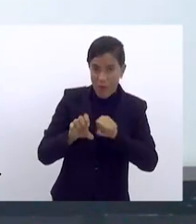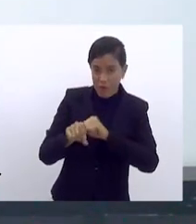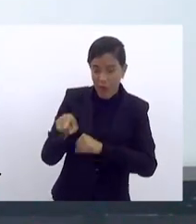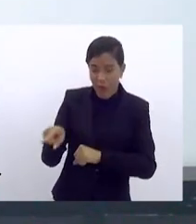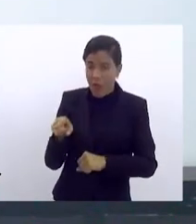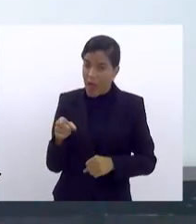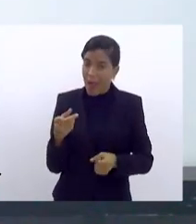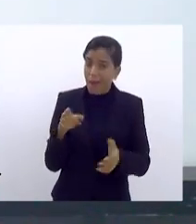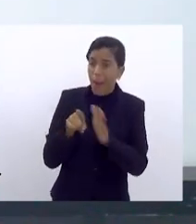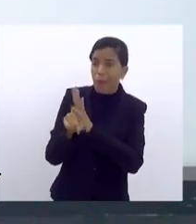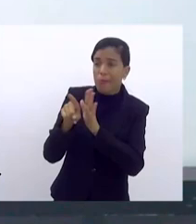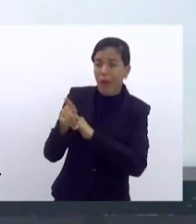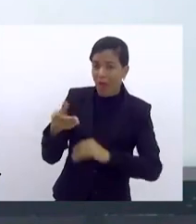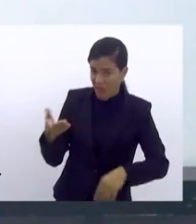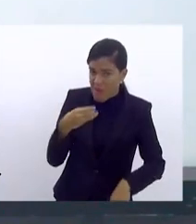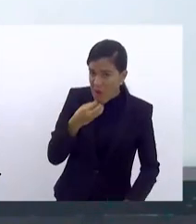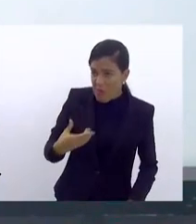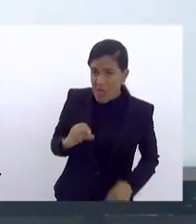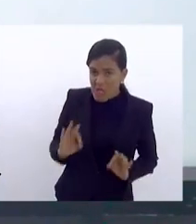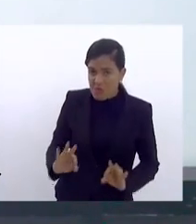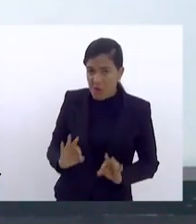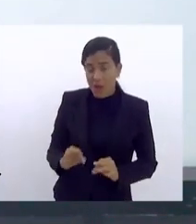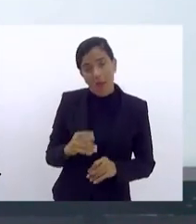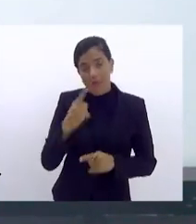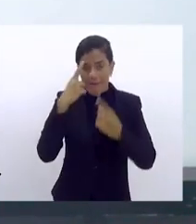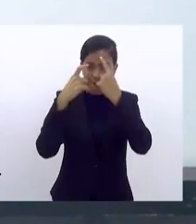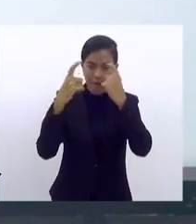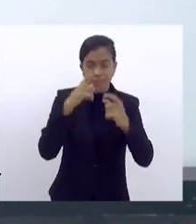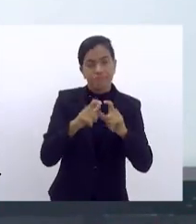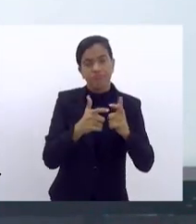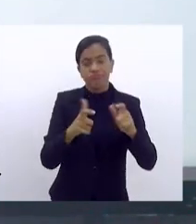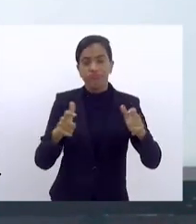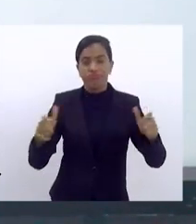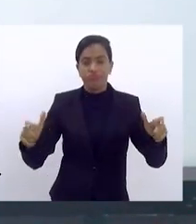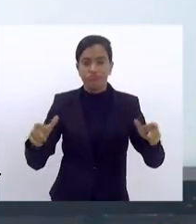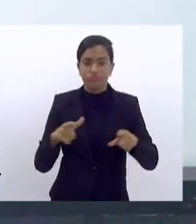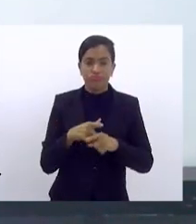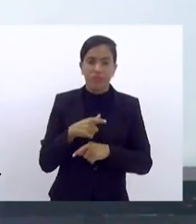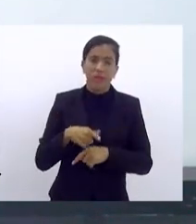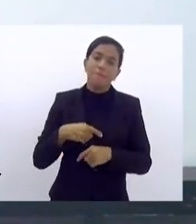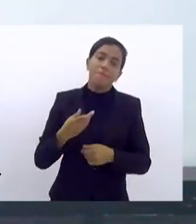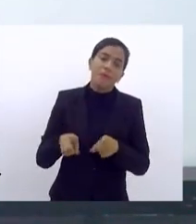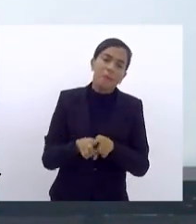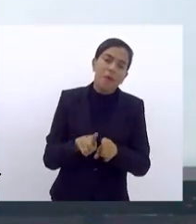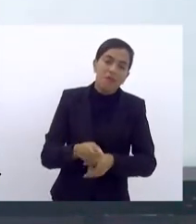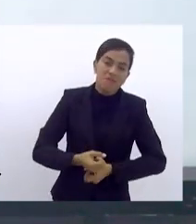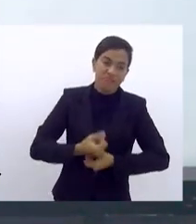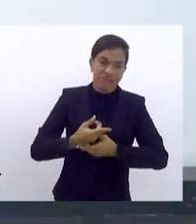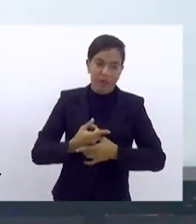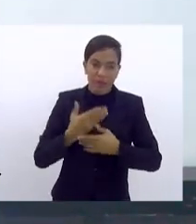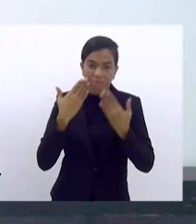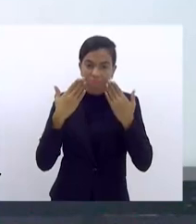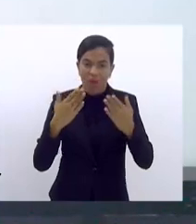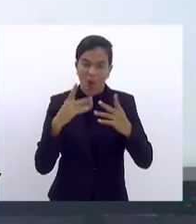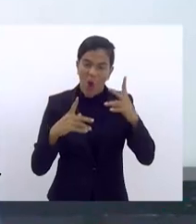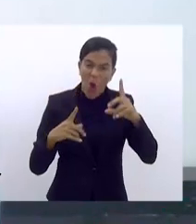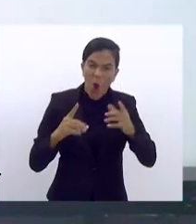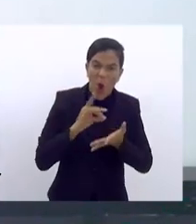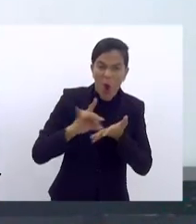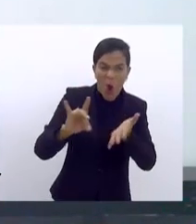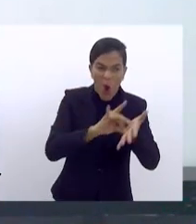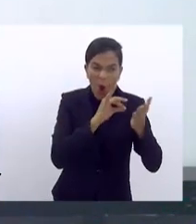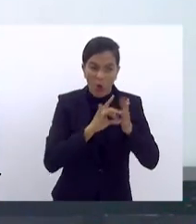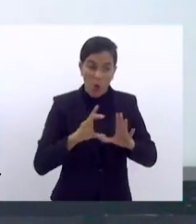questionada e as violências vão aumentando quer dizer além da produção de discursos de ódio da perseguição contra